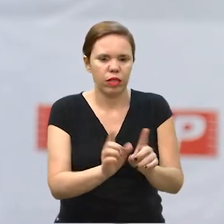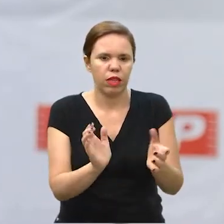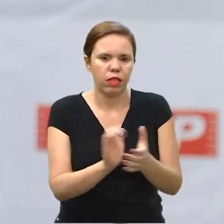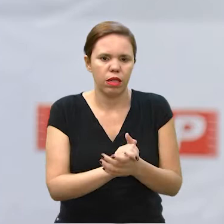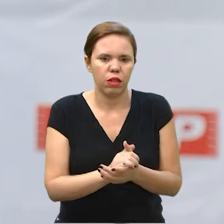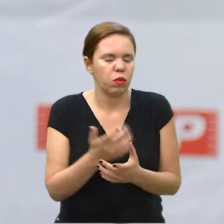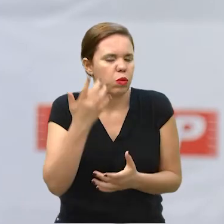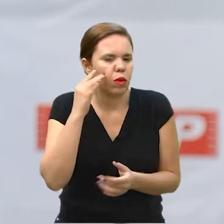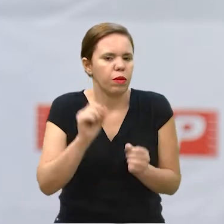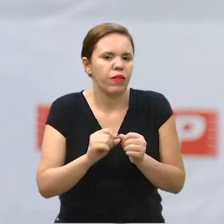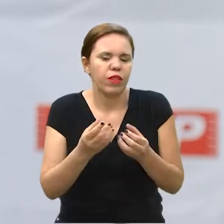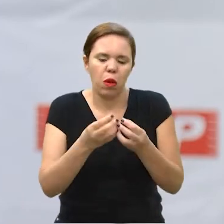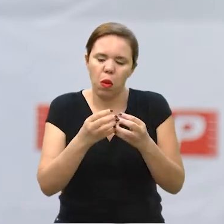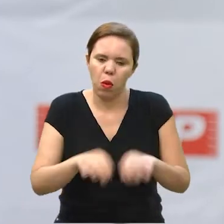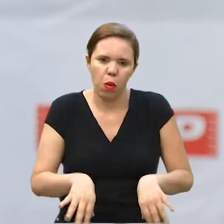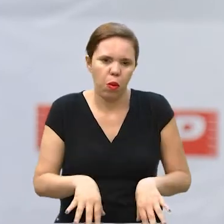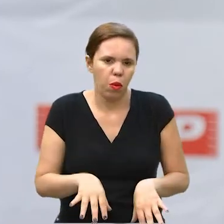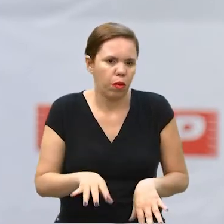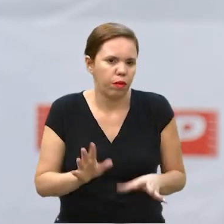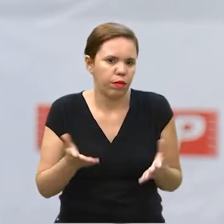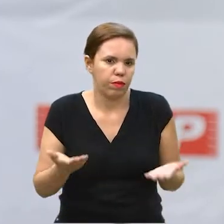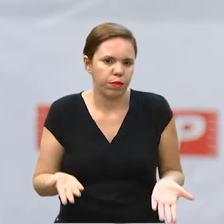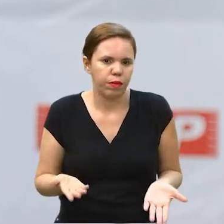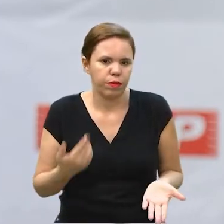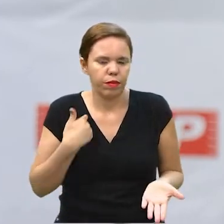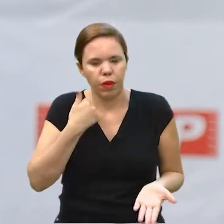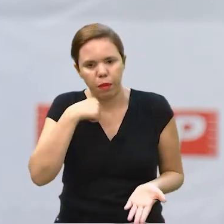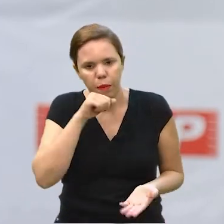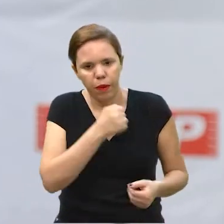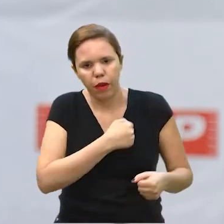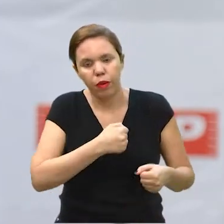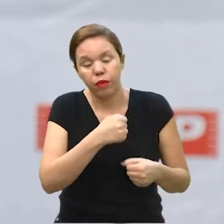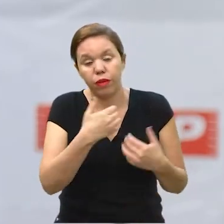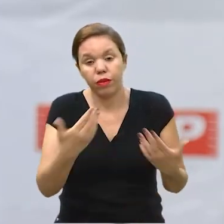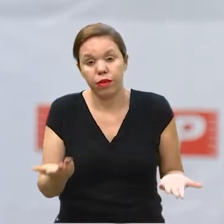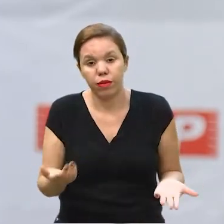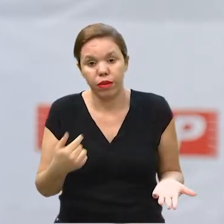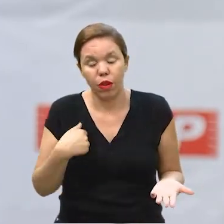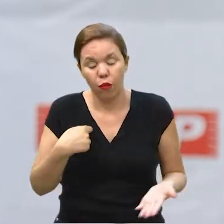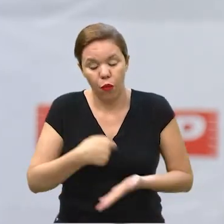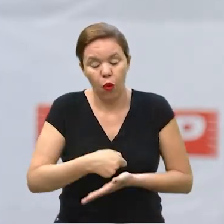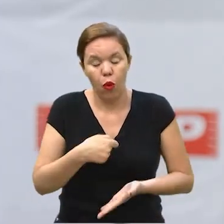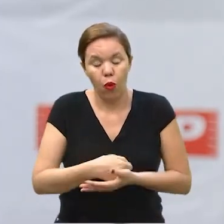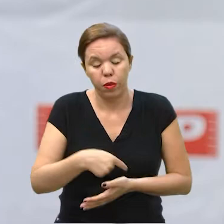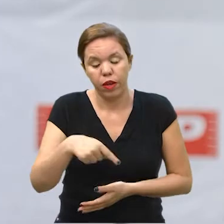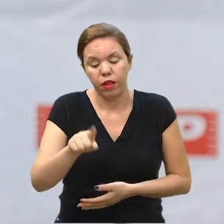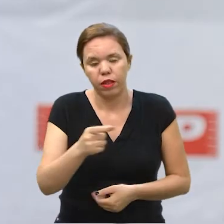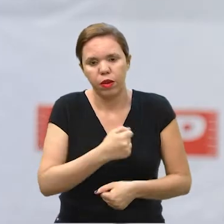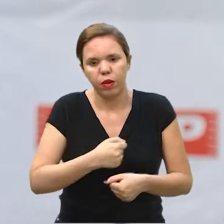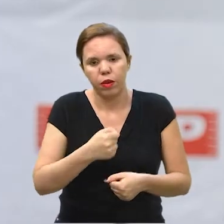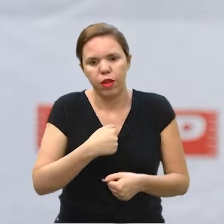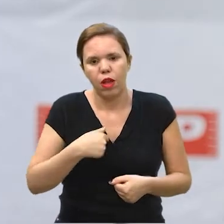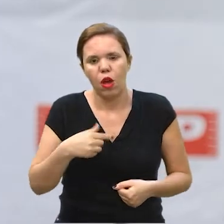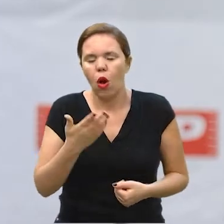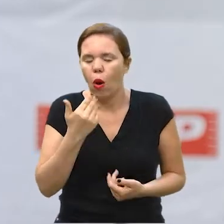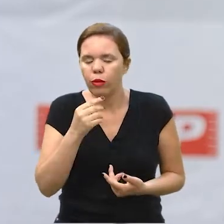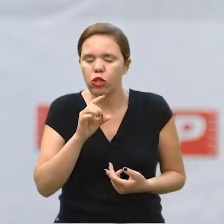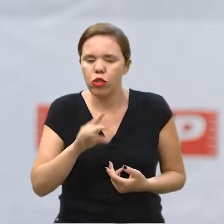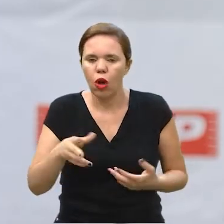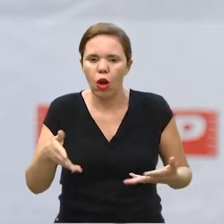eu não sabia nem fazer um ovo, basicamente, né? Minha mãe que cozinhava, então eu praticamente fui obrigada. E como eu sou